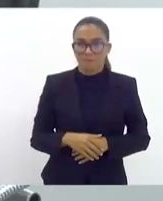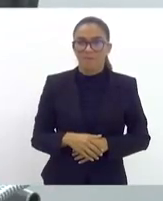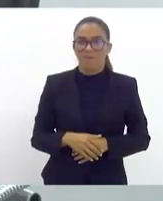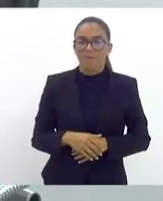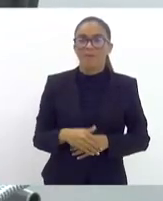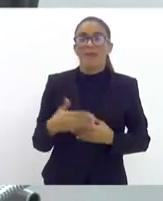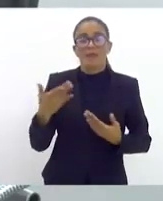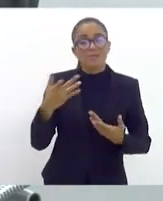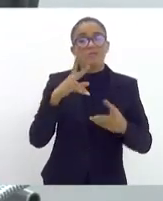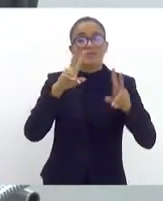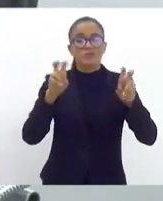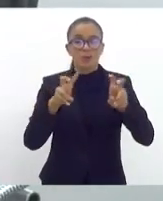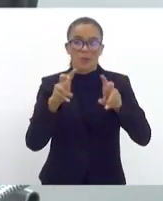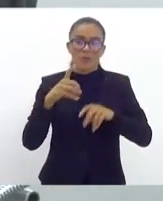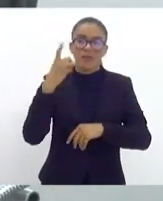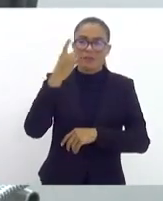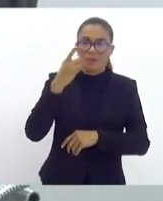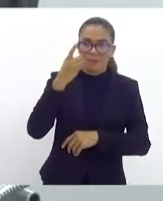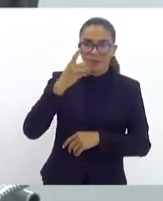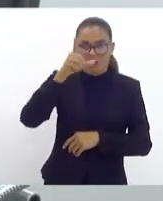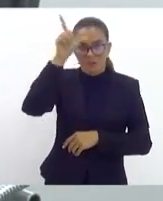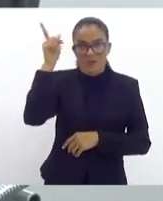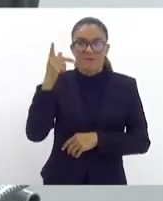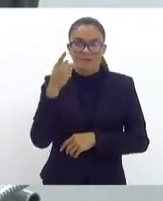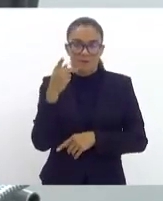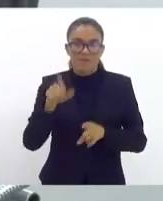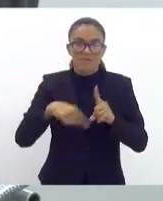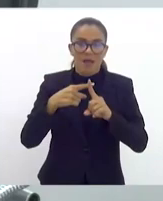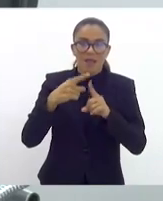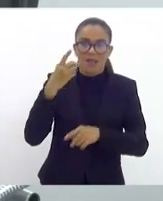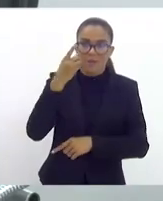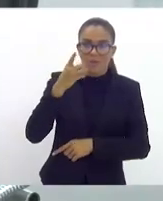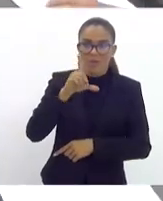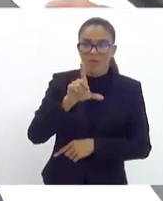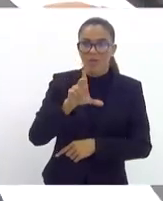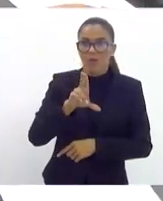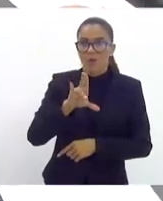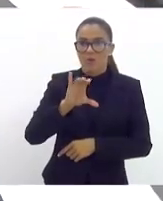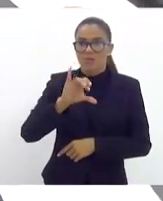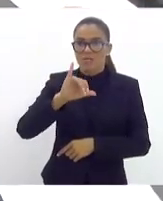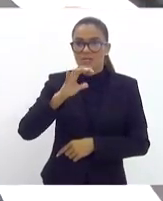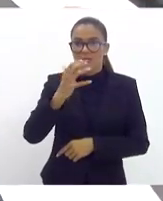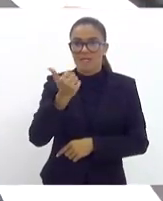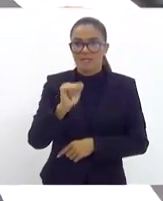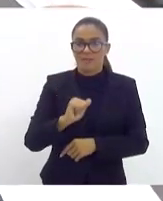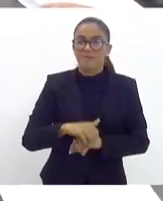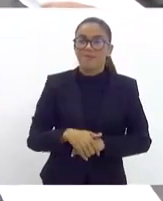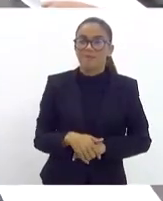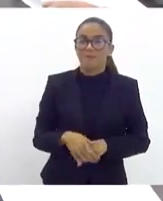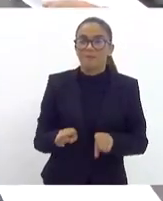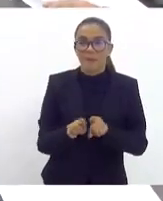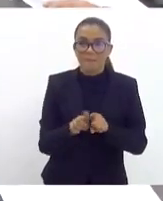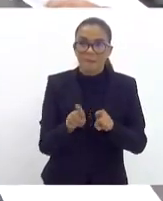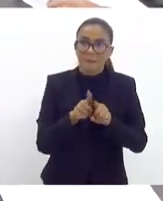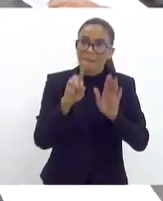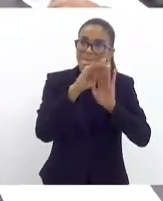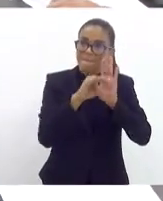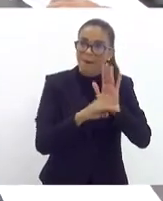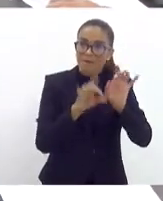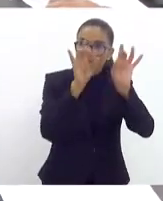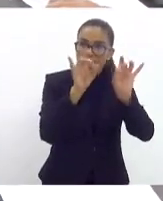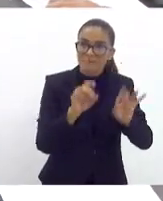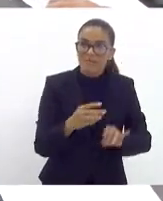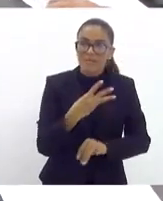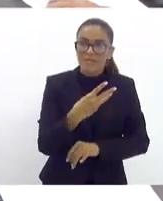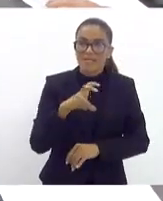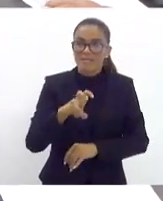deputado Luís Paulo deputada Lucinha com a relatoria do deputado Vinícius cozzolino o último projeto da pauta extraordinária o 17 o PL